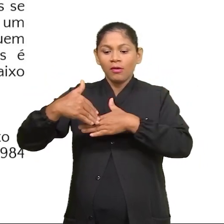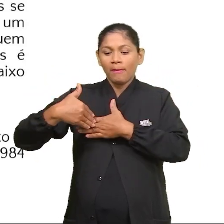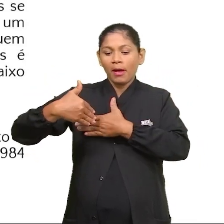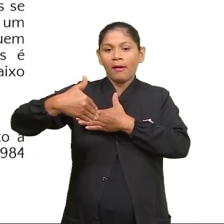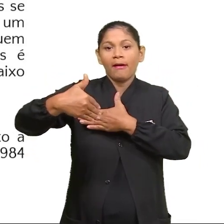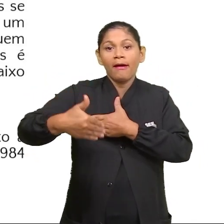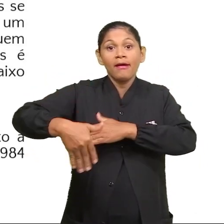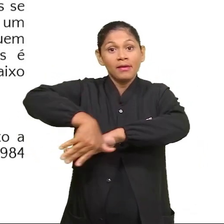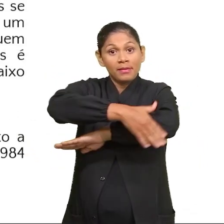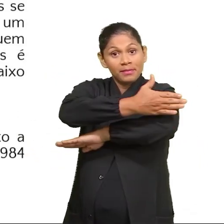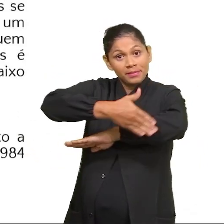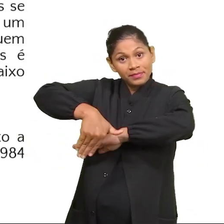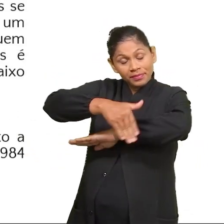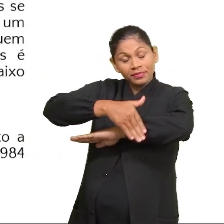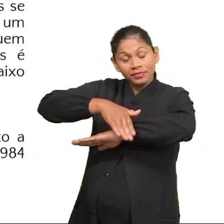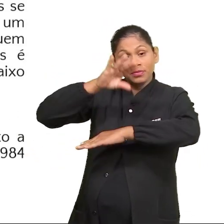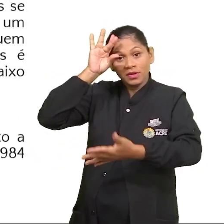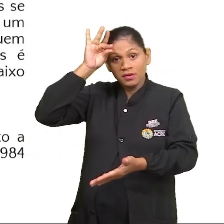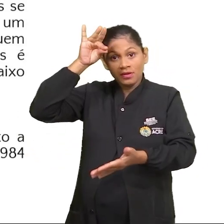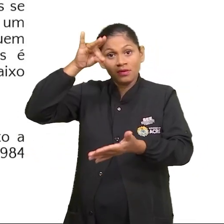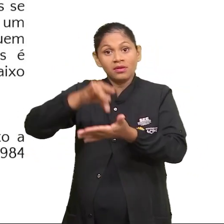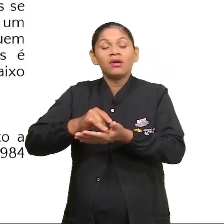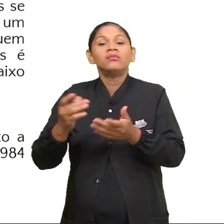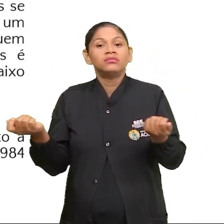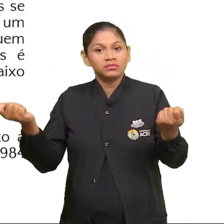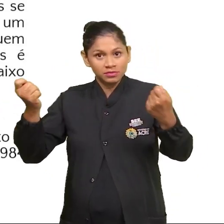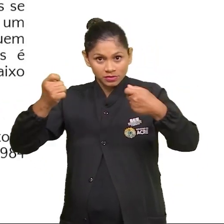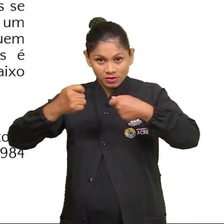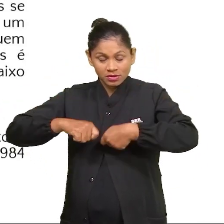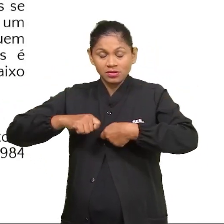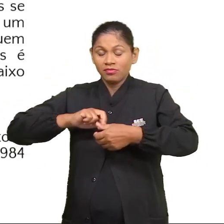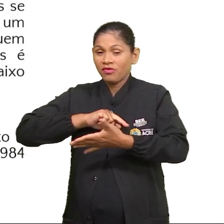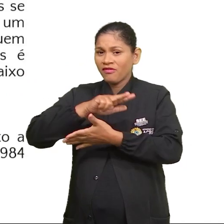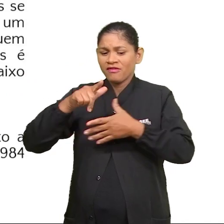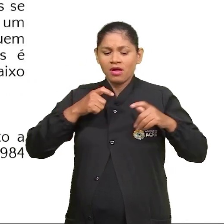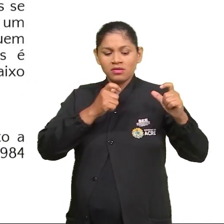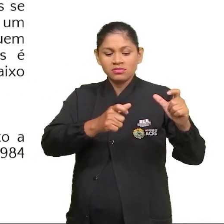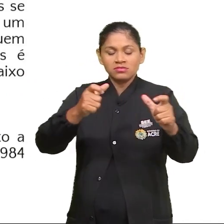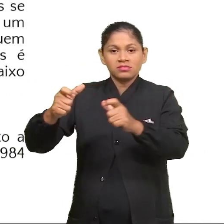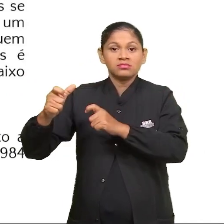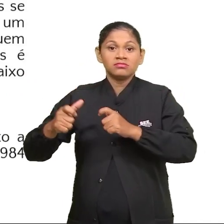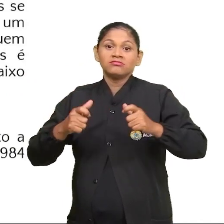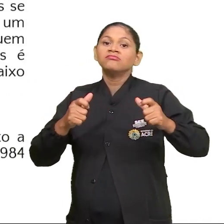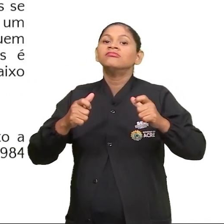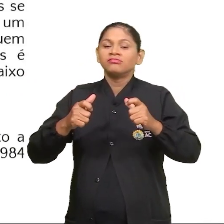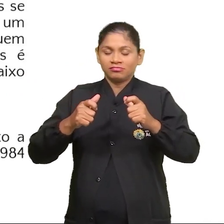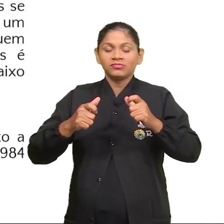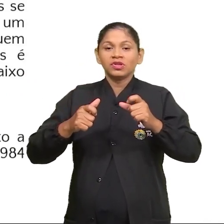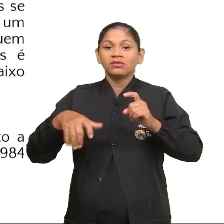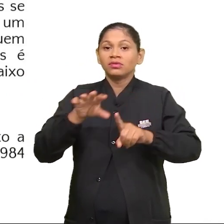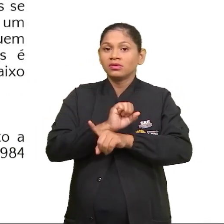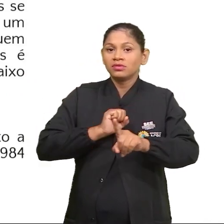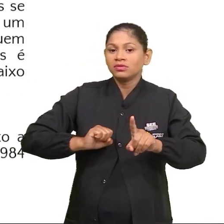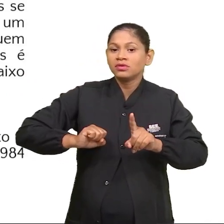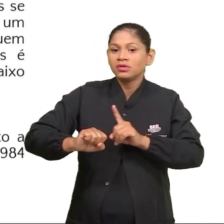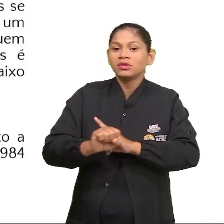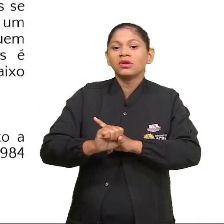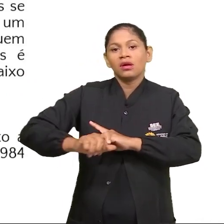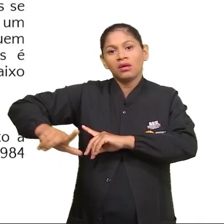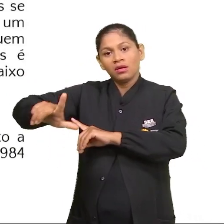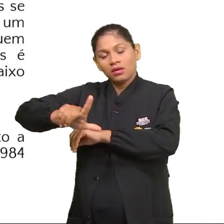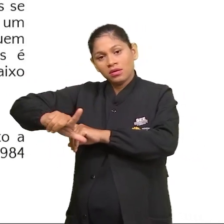possível constatar, salões e cafés constituem interessantes instituições do espaço público